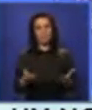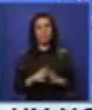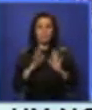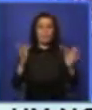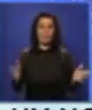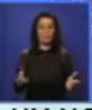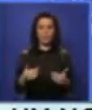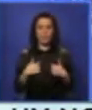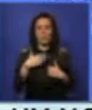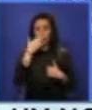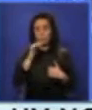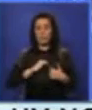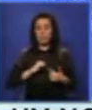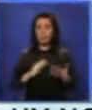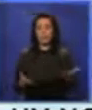Bem,